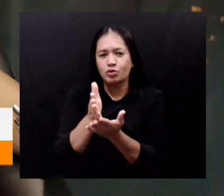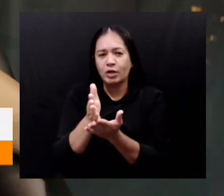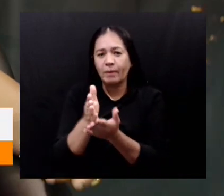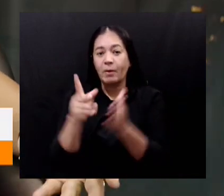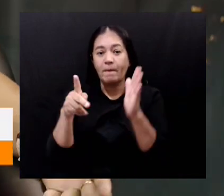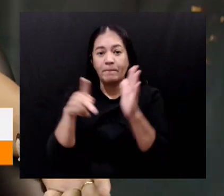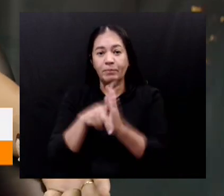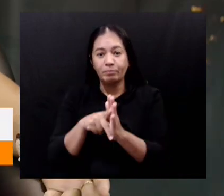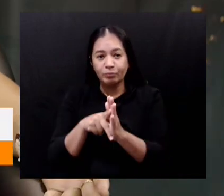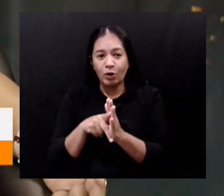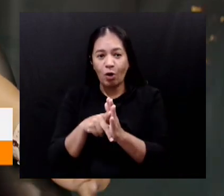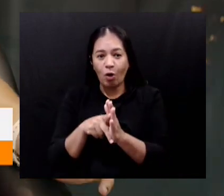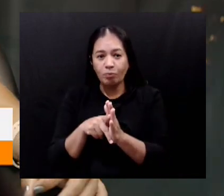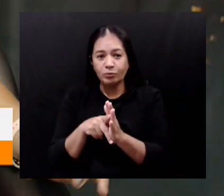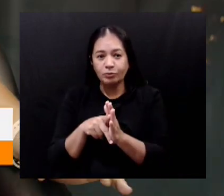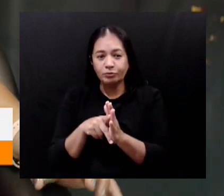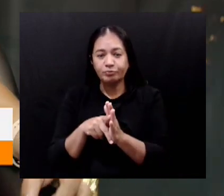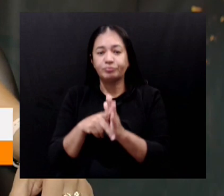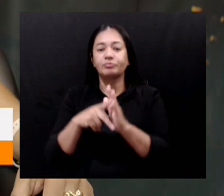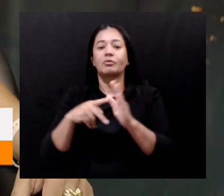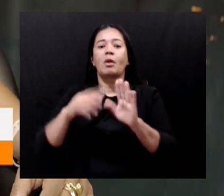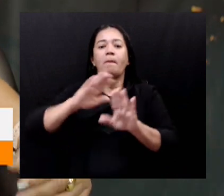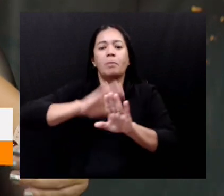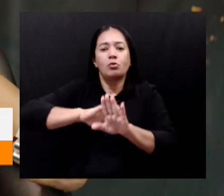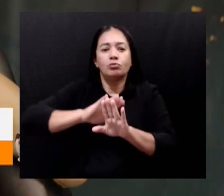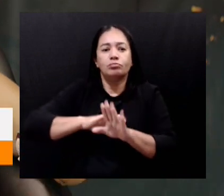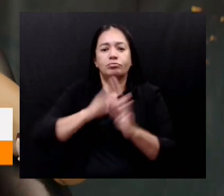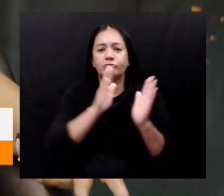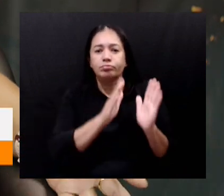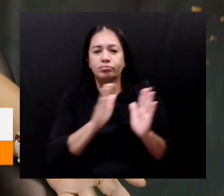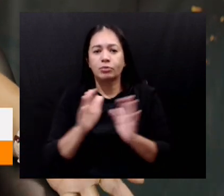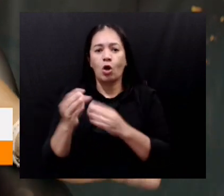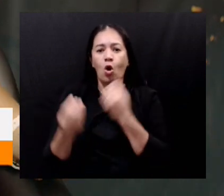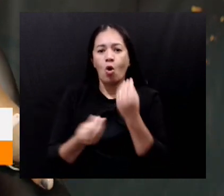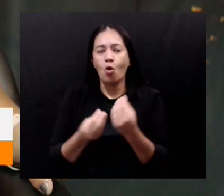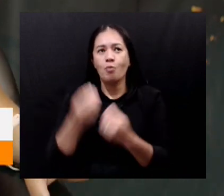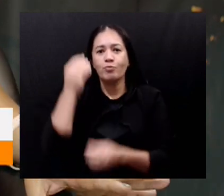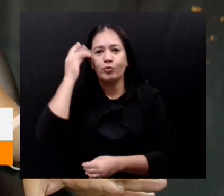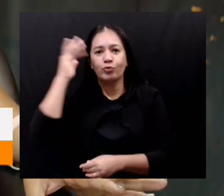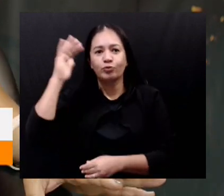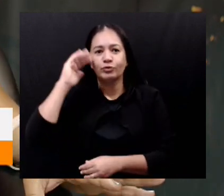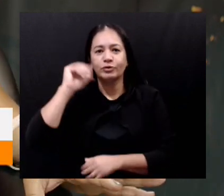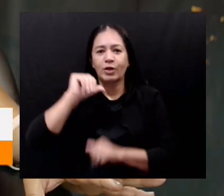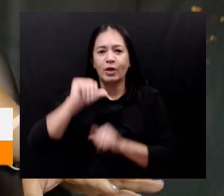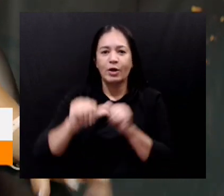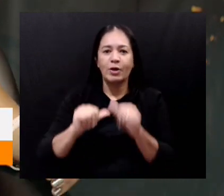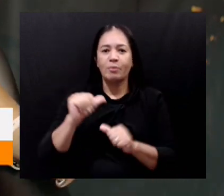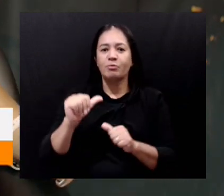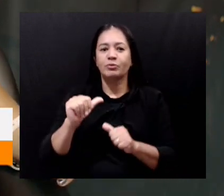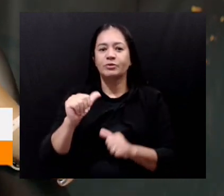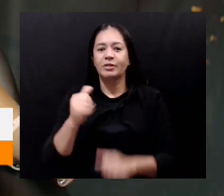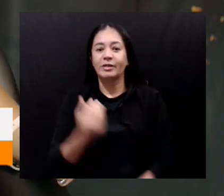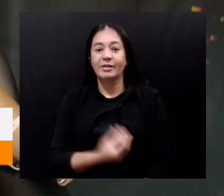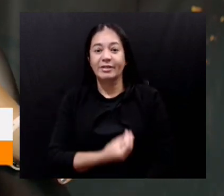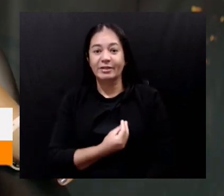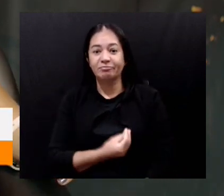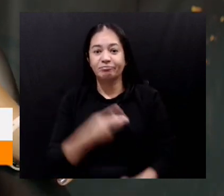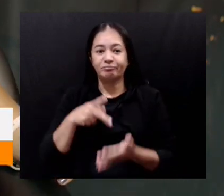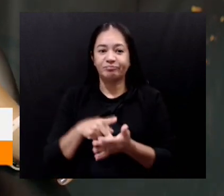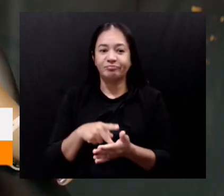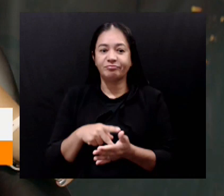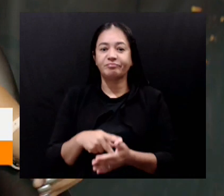por trás desse processo e como tornar esse sonho mais viável. Para conversar conosco sobre, então, a cidadania